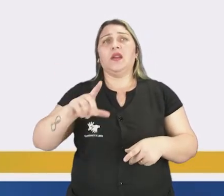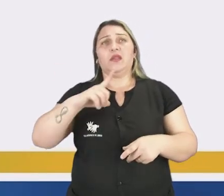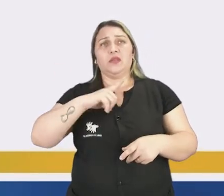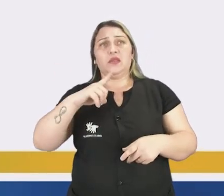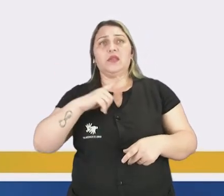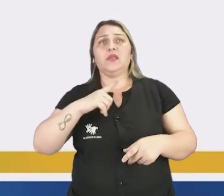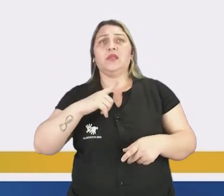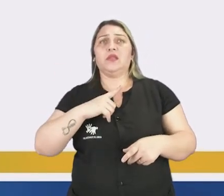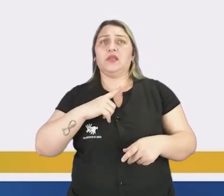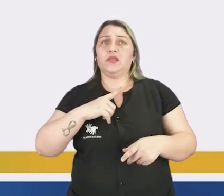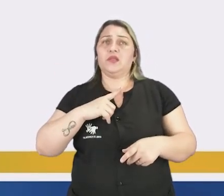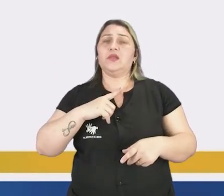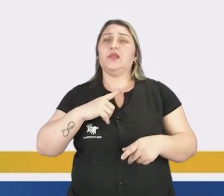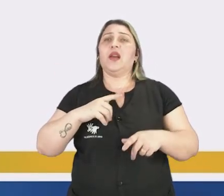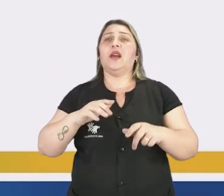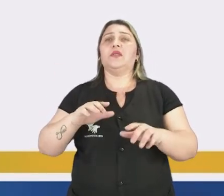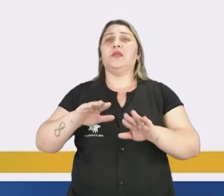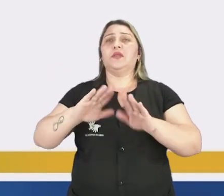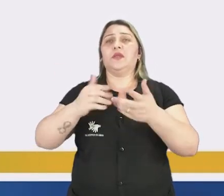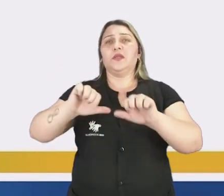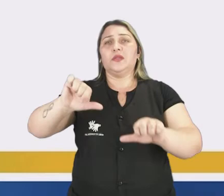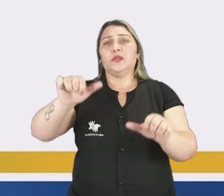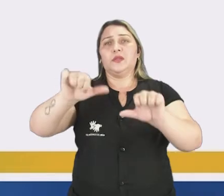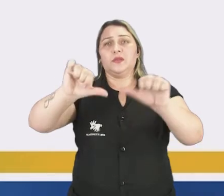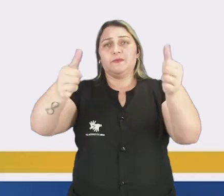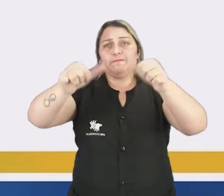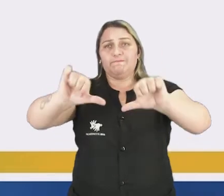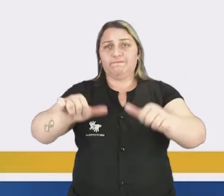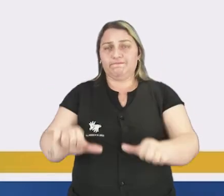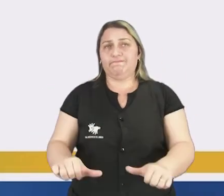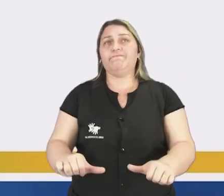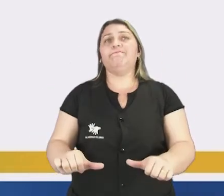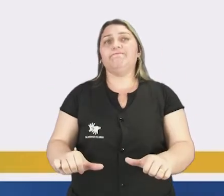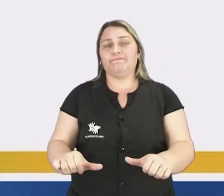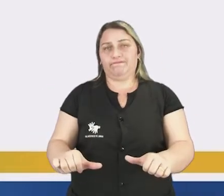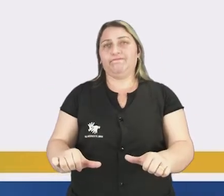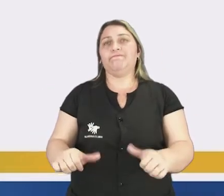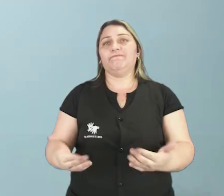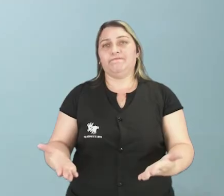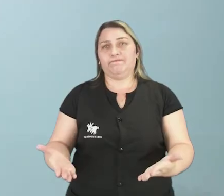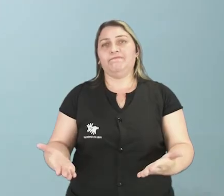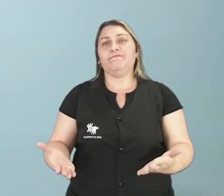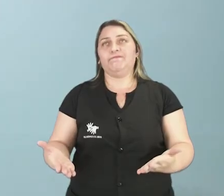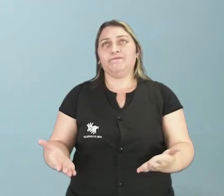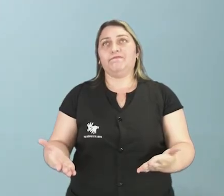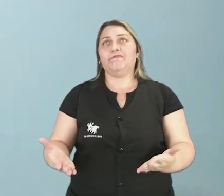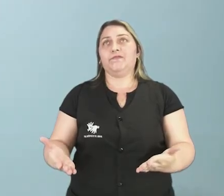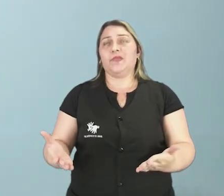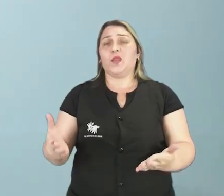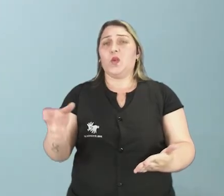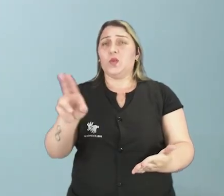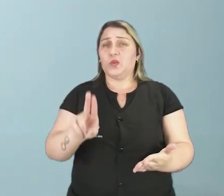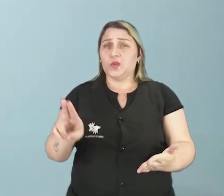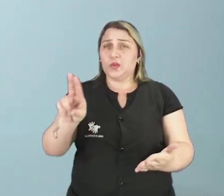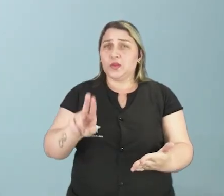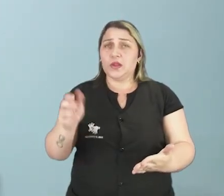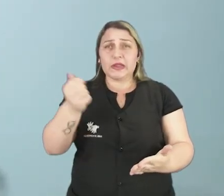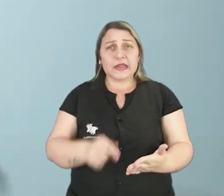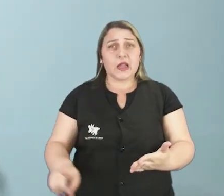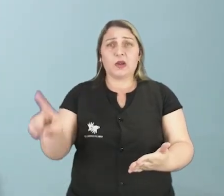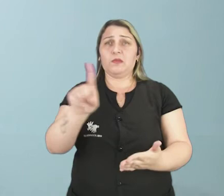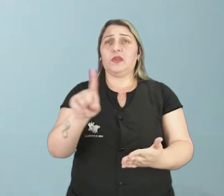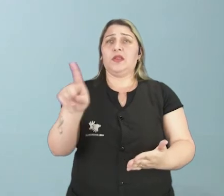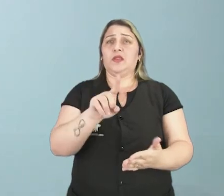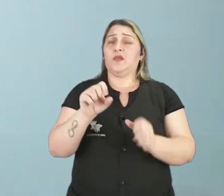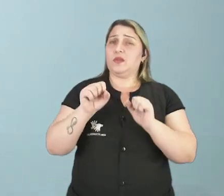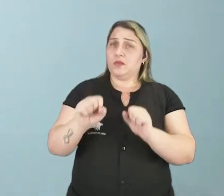assim a geração de lixo e a demanda desenfreada por matéria-prima, ou seja, aquele consumismo que às vezes,